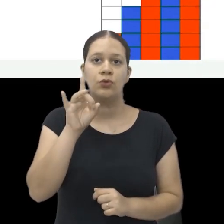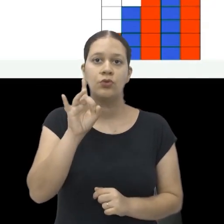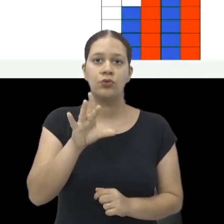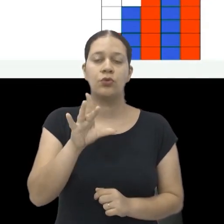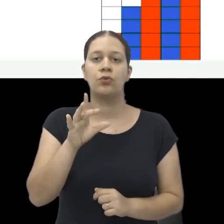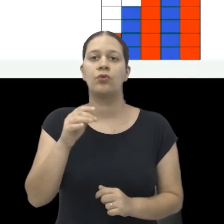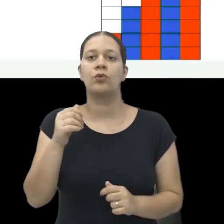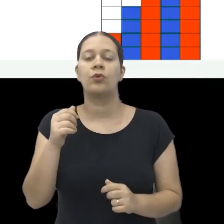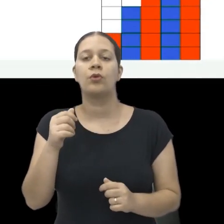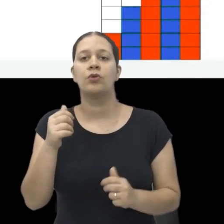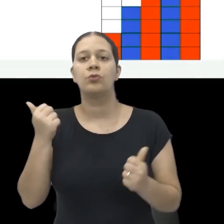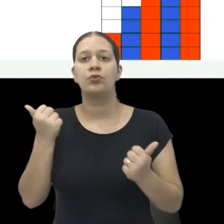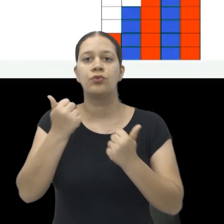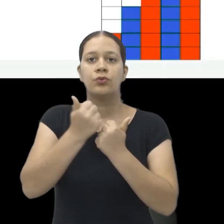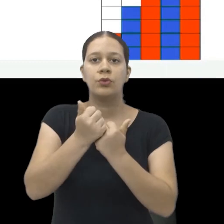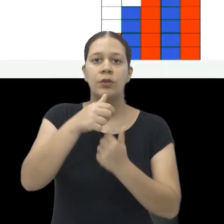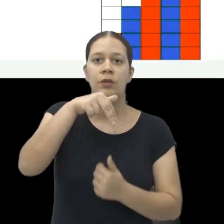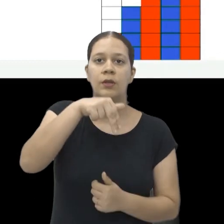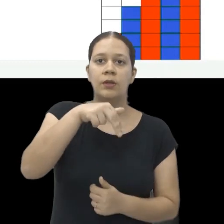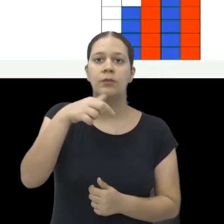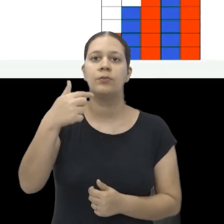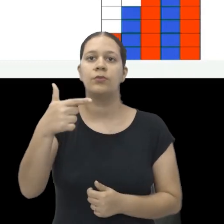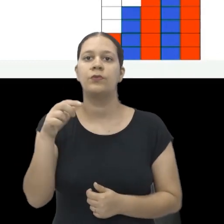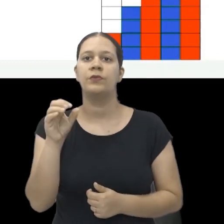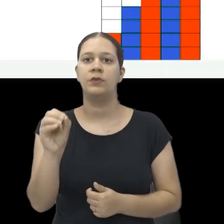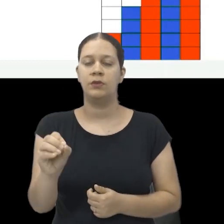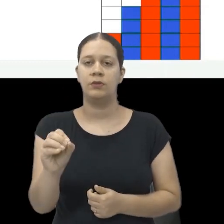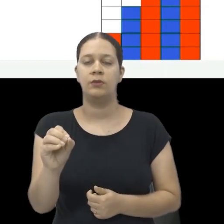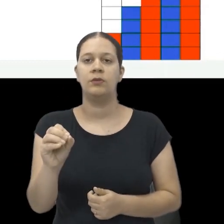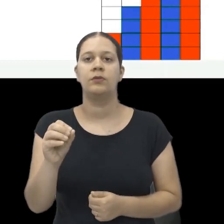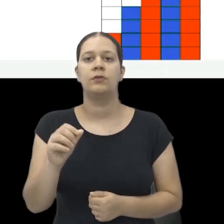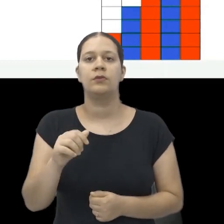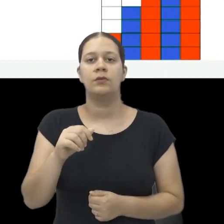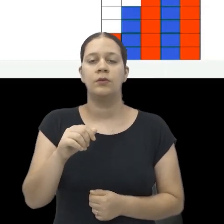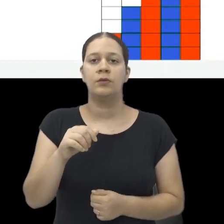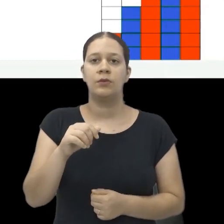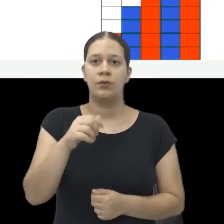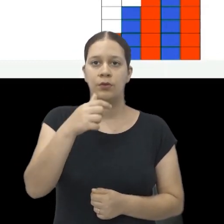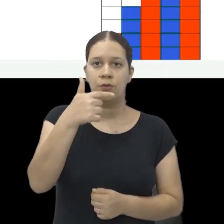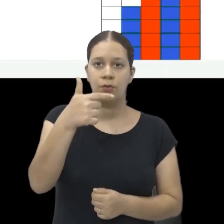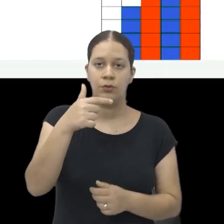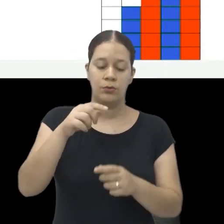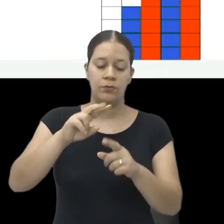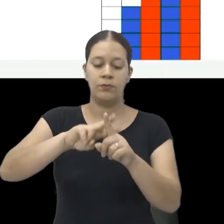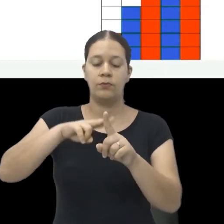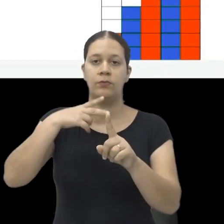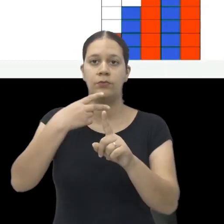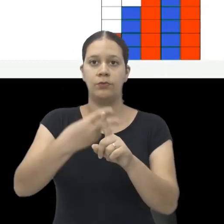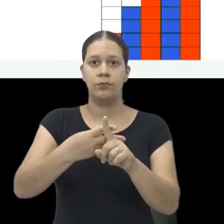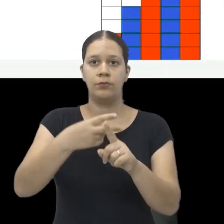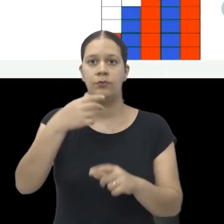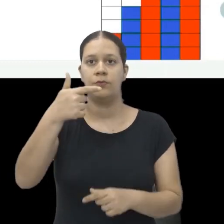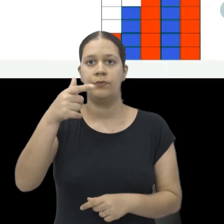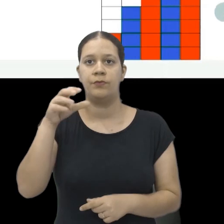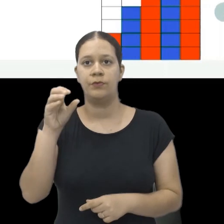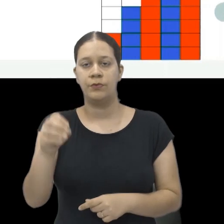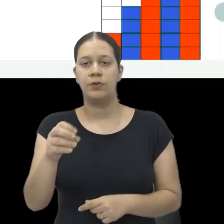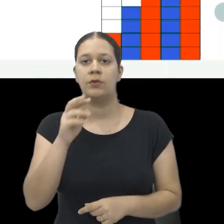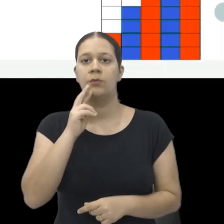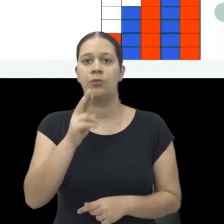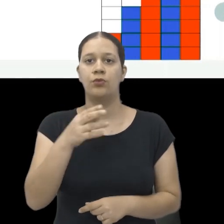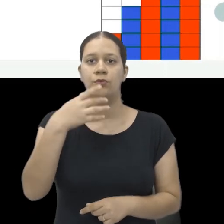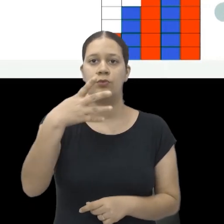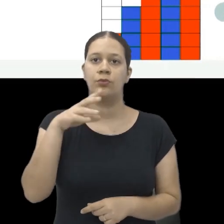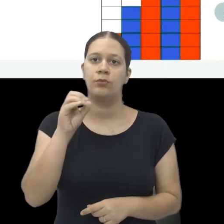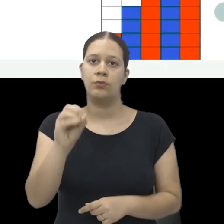só substituir n por 20. Então eu vou ter 2 vezes 20, 40. Vejam que